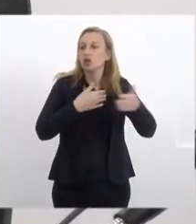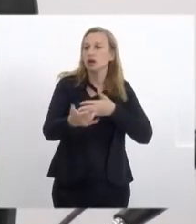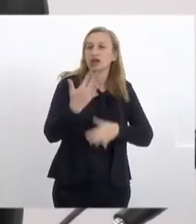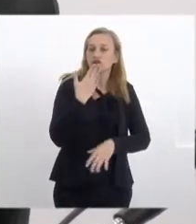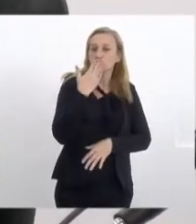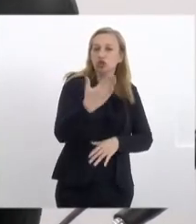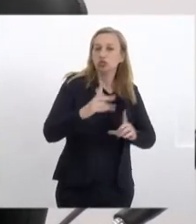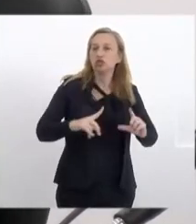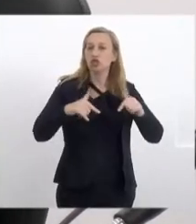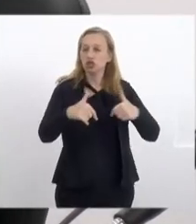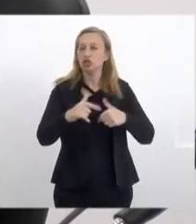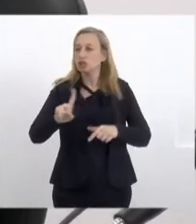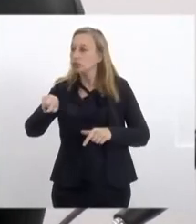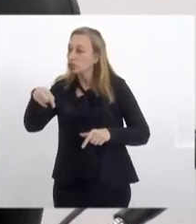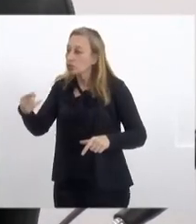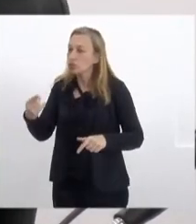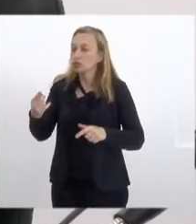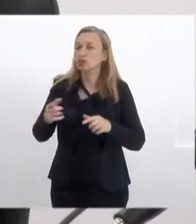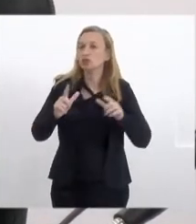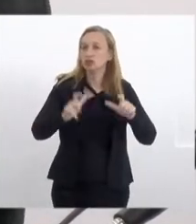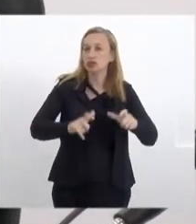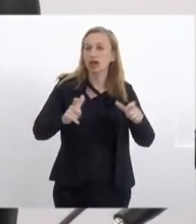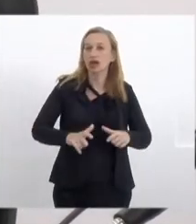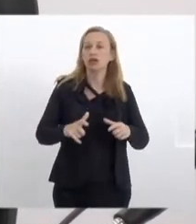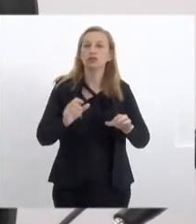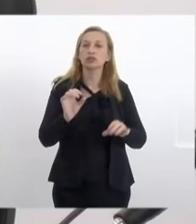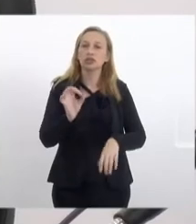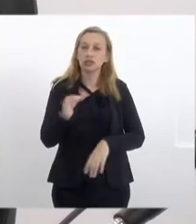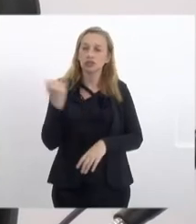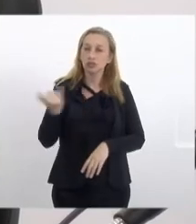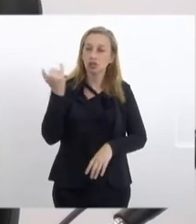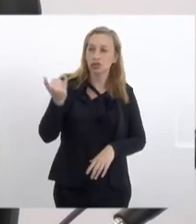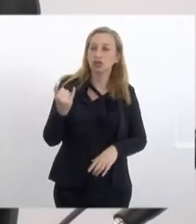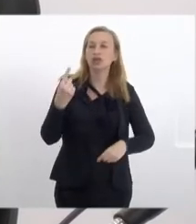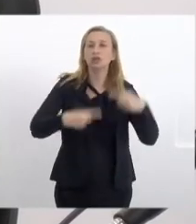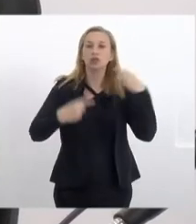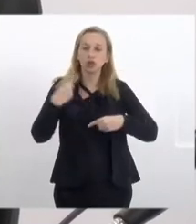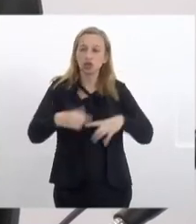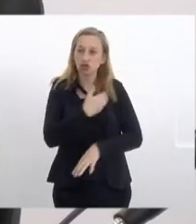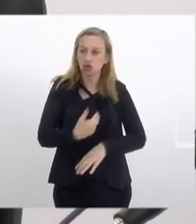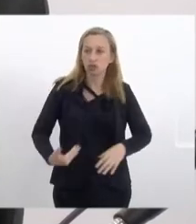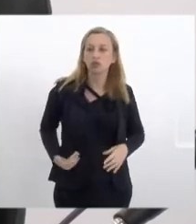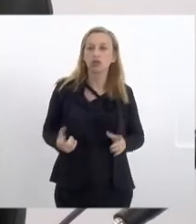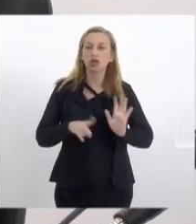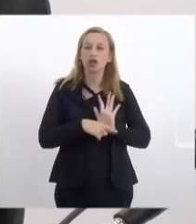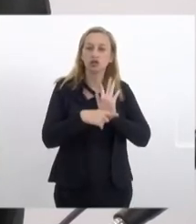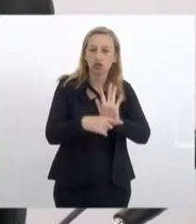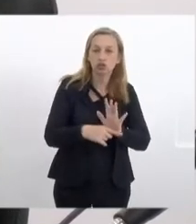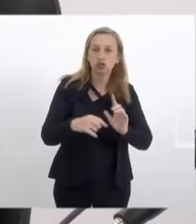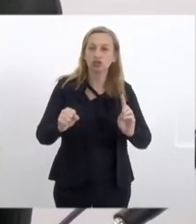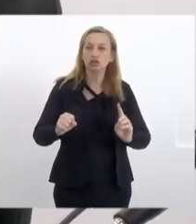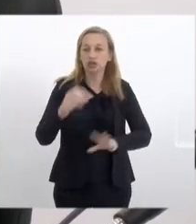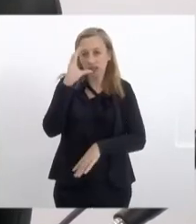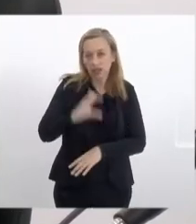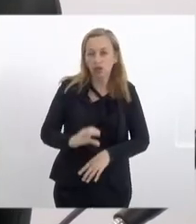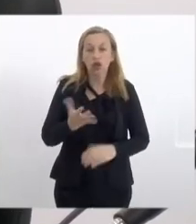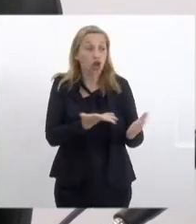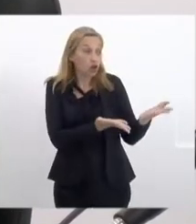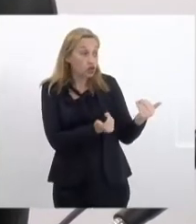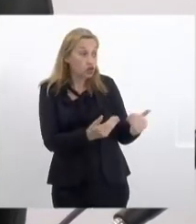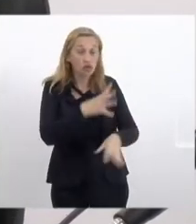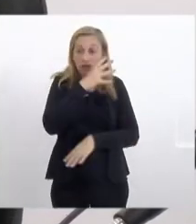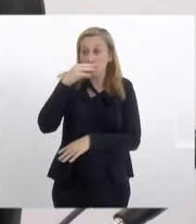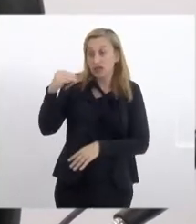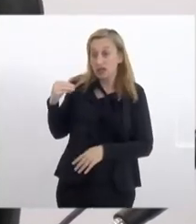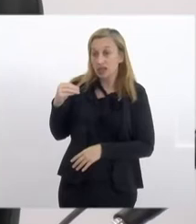conflito que possa vir em outro plano. O que importa para a gente nesse momento é a política pública, o atendimento para o cidadão, é o jovem, o adolescente que está em uma situação